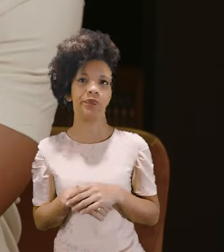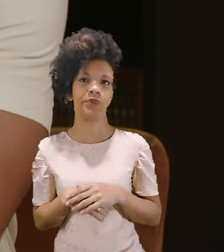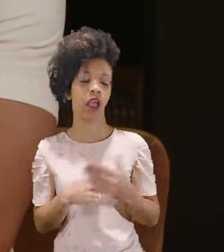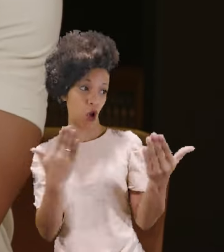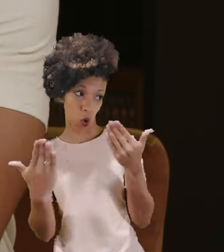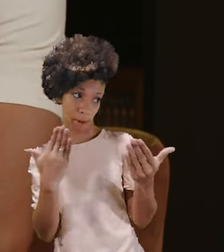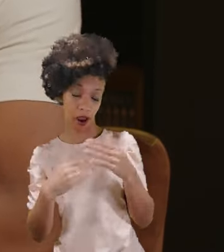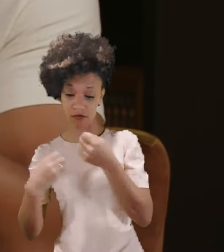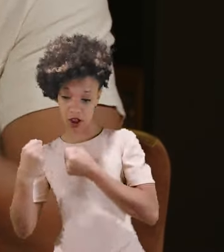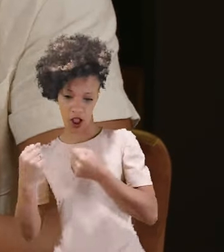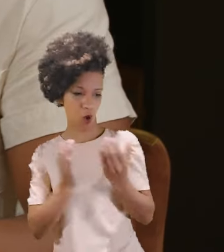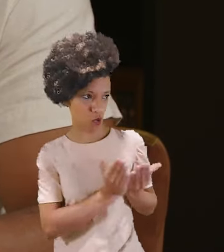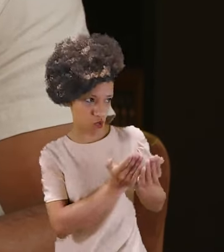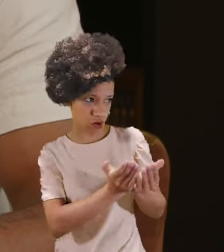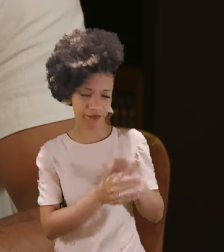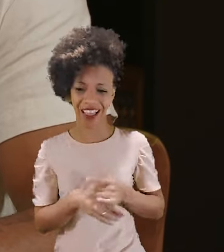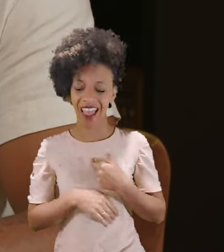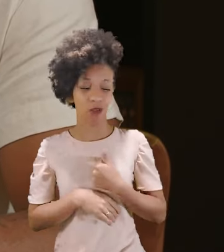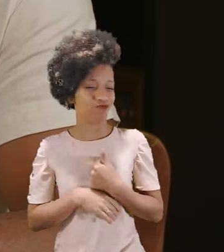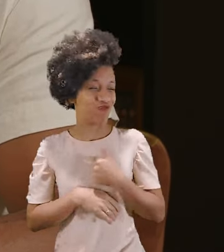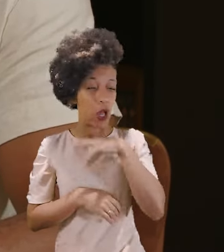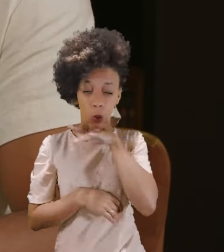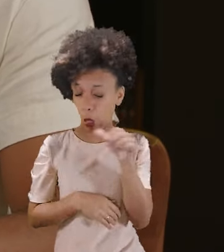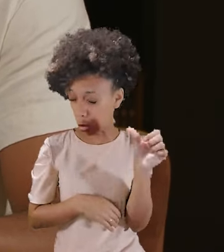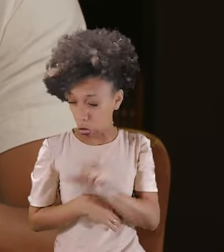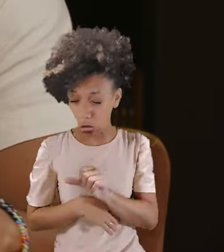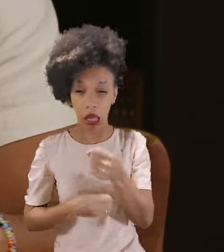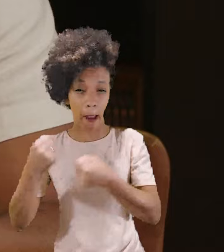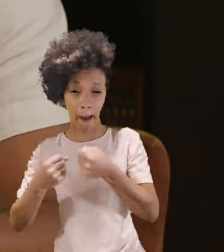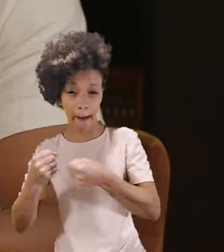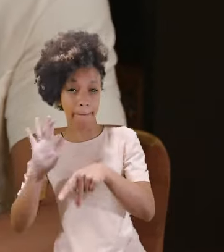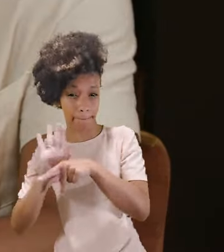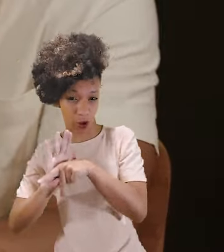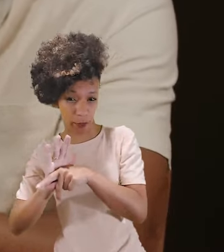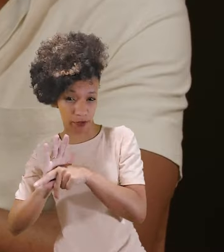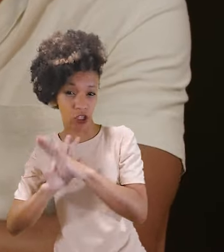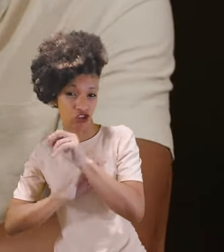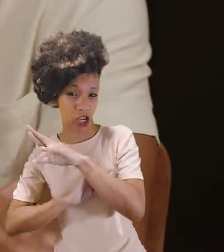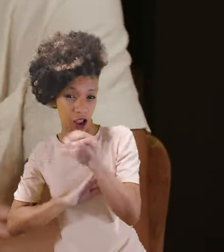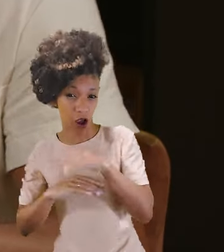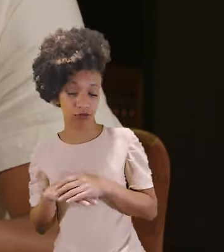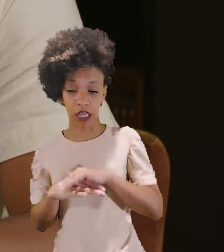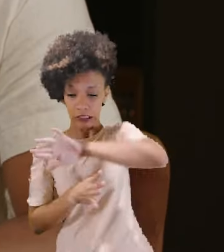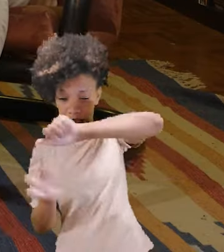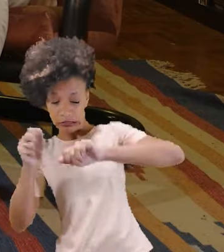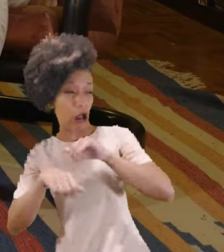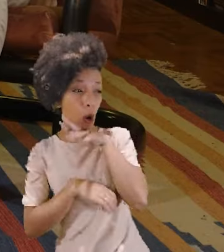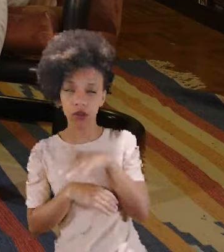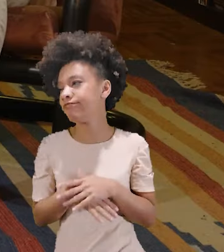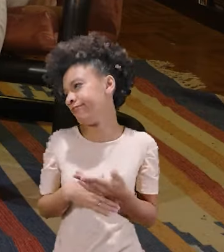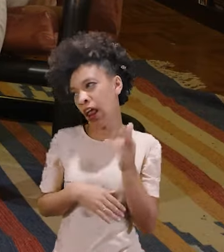sempre compraram ela vir com caiu por exemplo cara sou um péssimo motorista entendeu temos aqui várias vezes assim mas somente manobra cara a cara com as